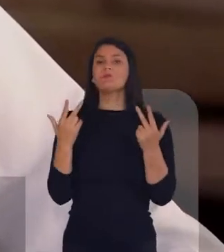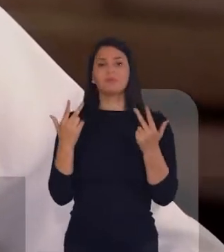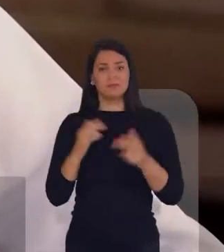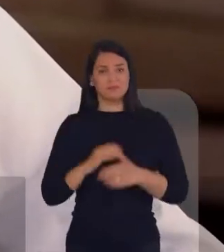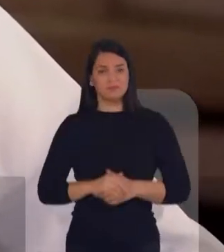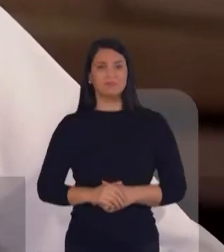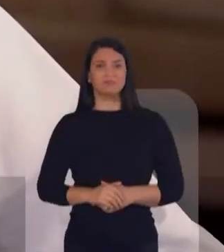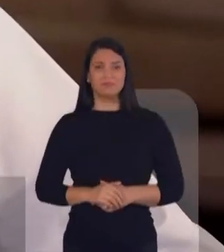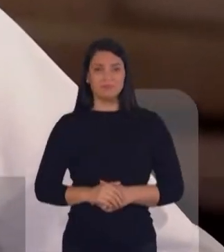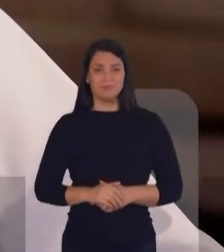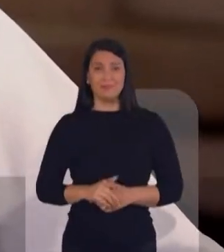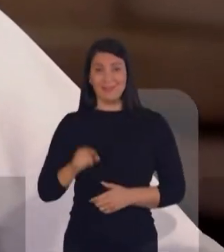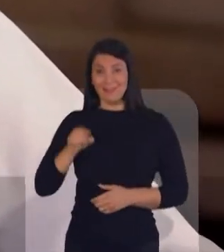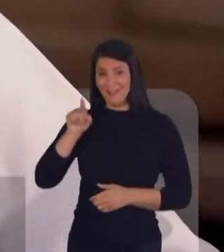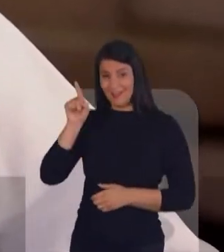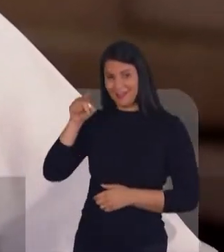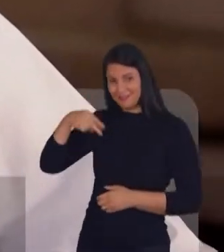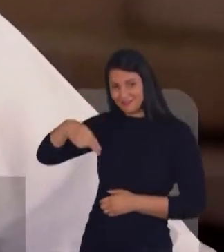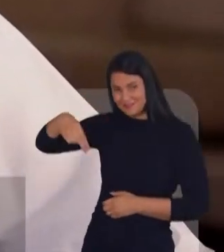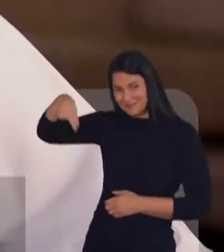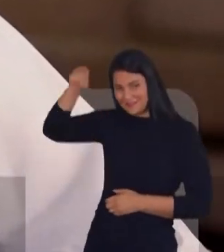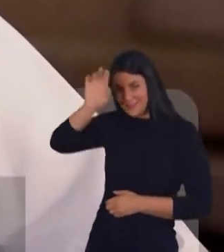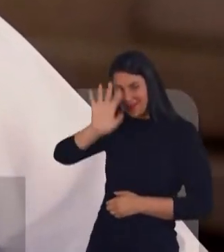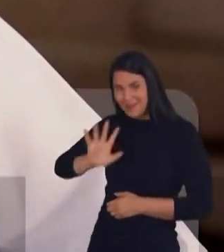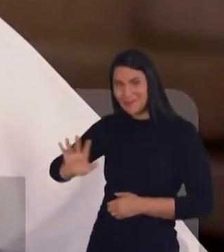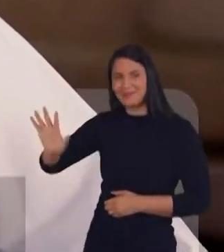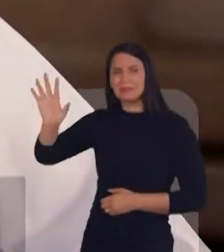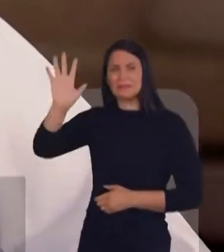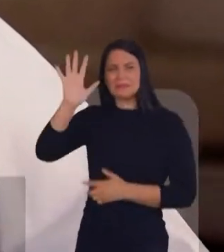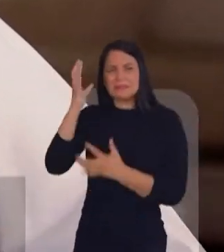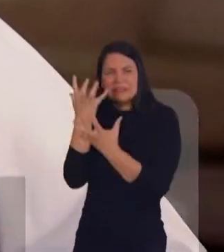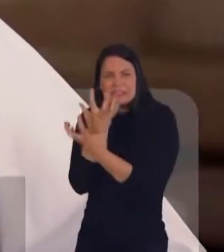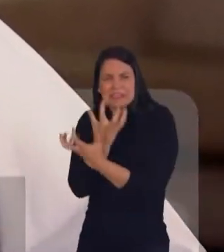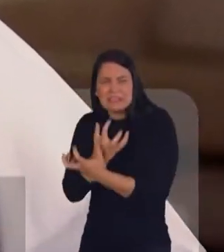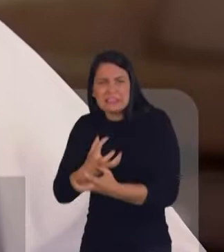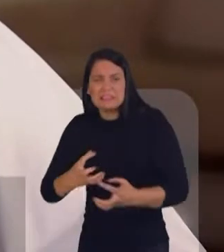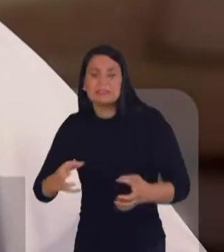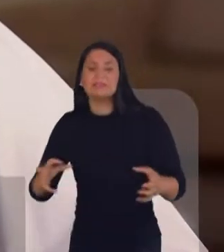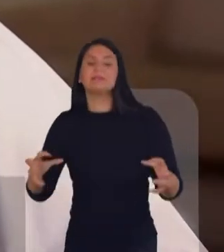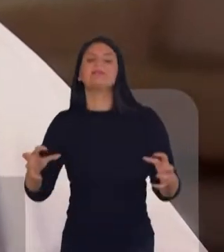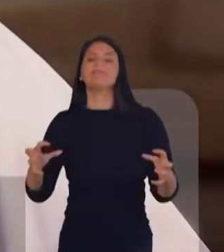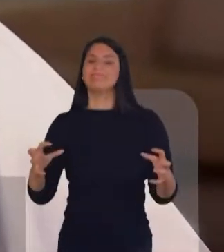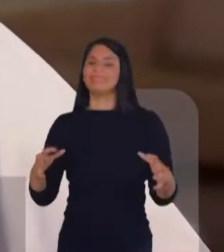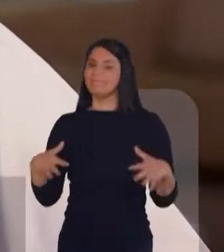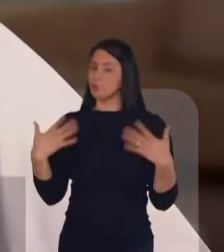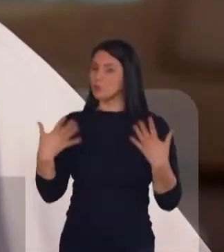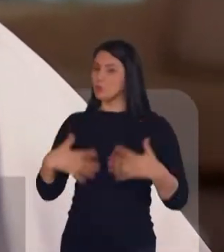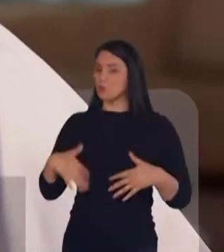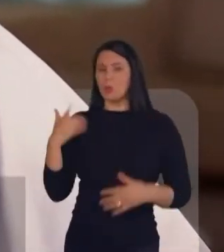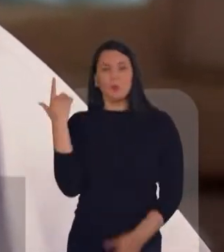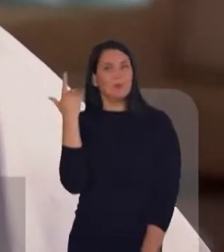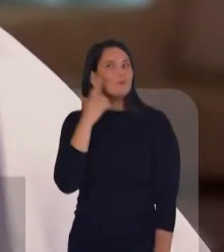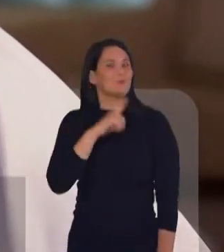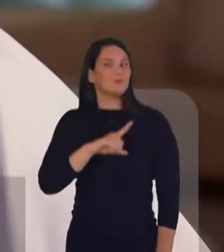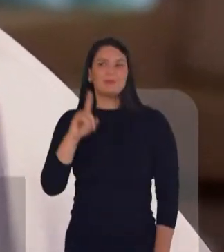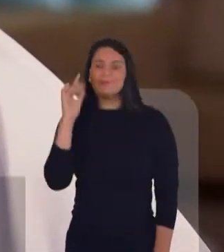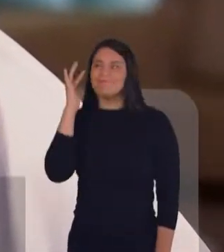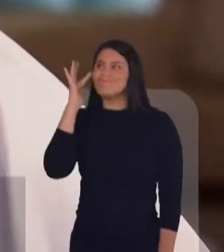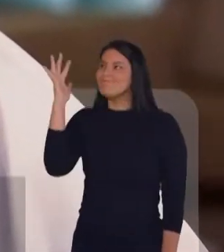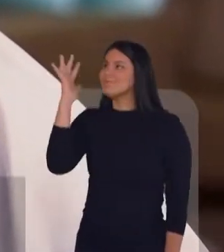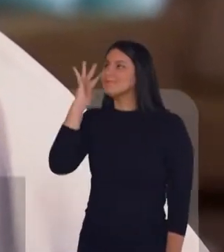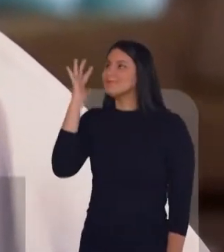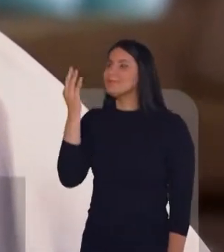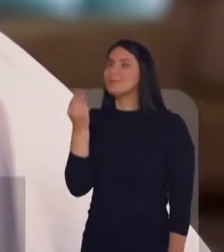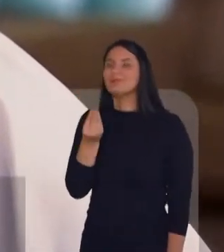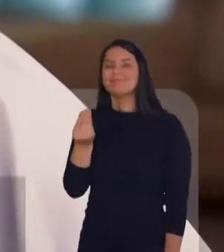corriqueira, né? É lá pro nosso Nordeste, a seca. Eu não consigo